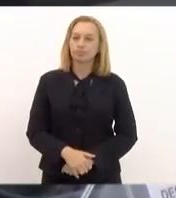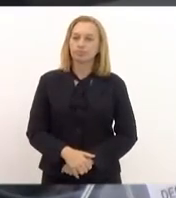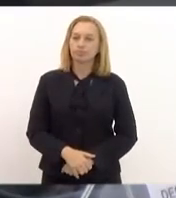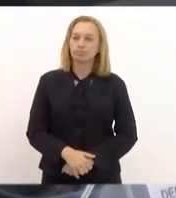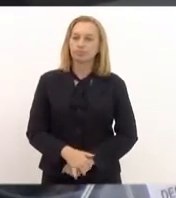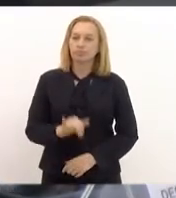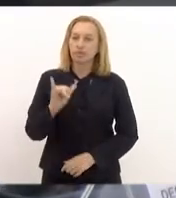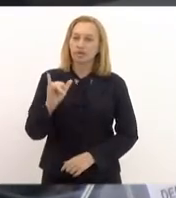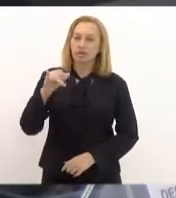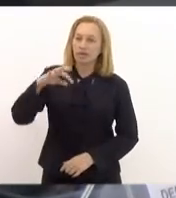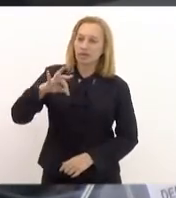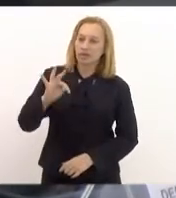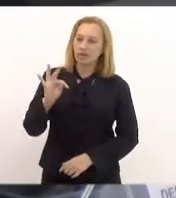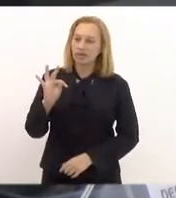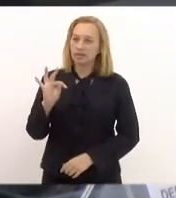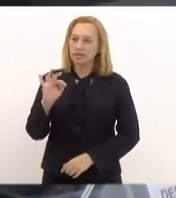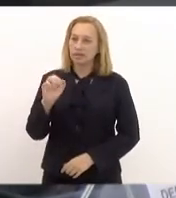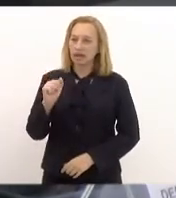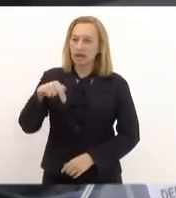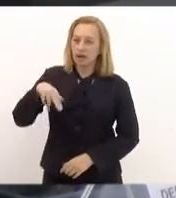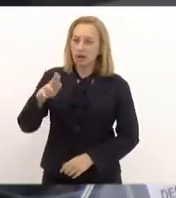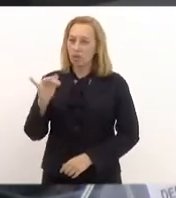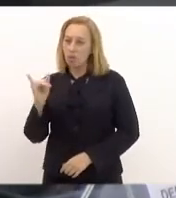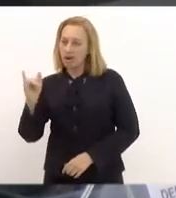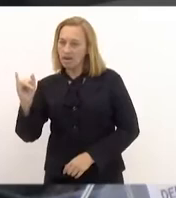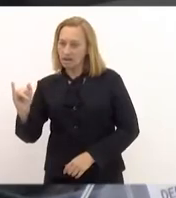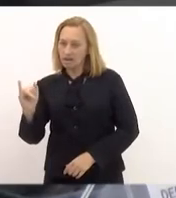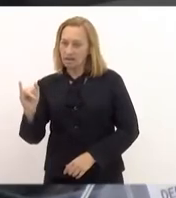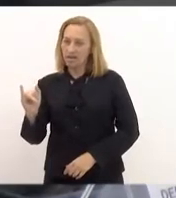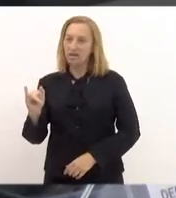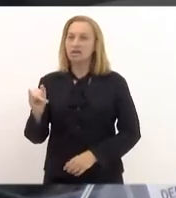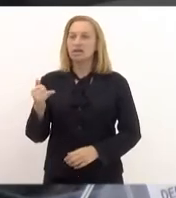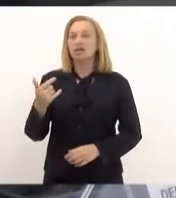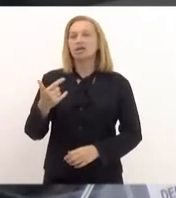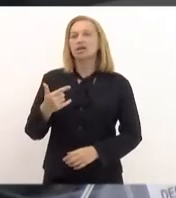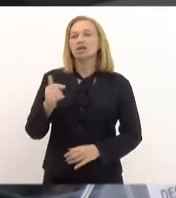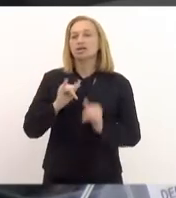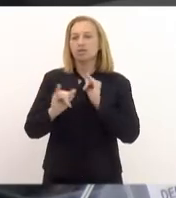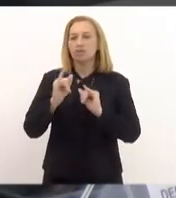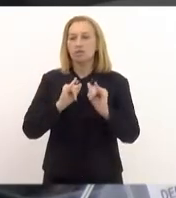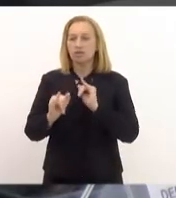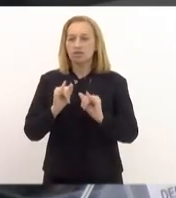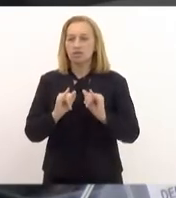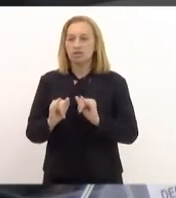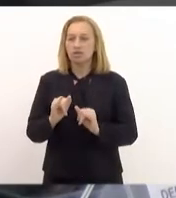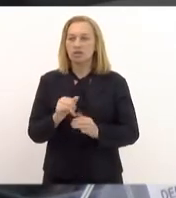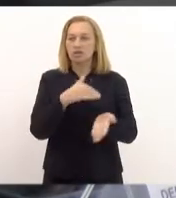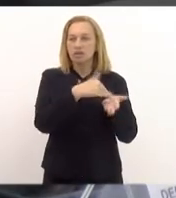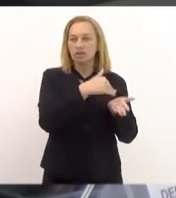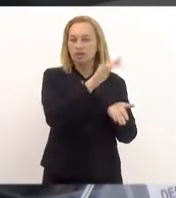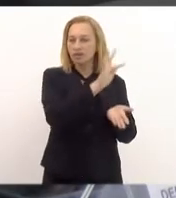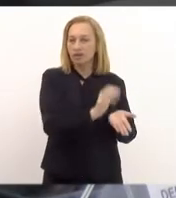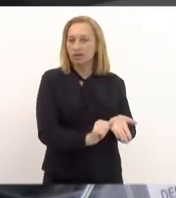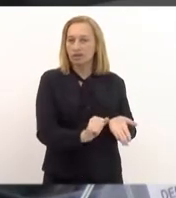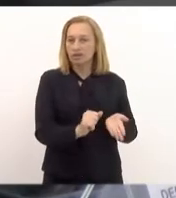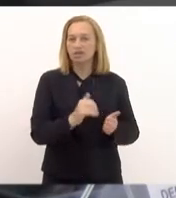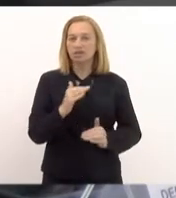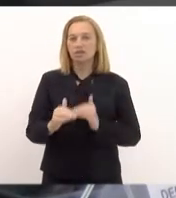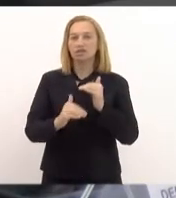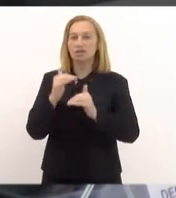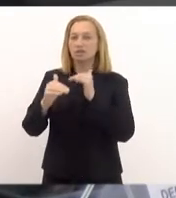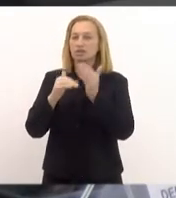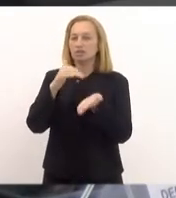Itaguaí, através, segundo aqui as informações que recebi, do secretário de Fazenda, João José Almeida, do secretário de Desenvolvimento